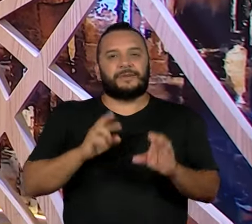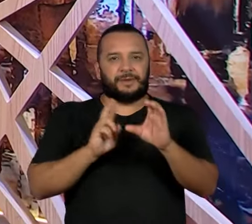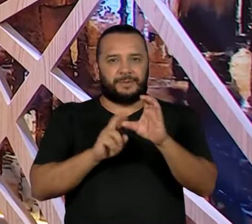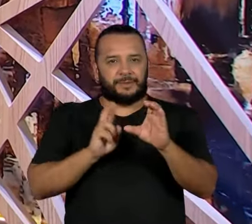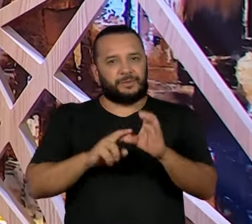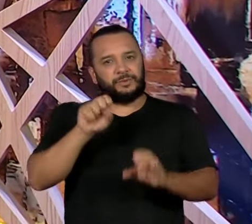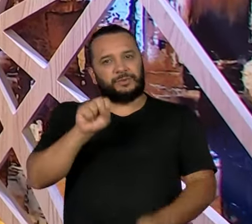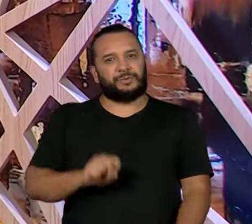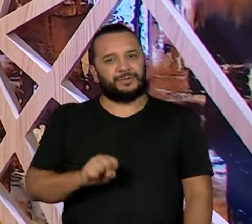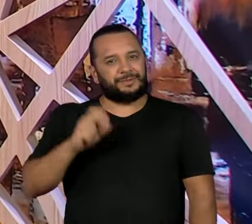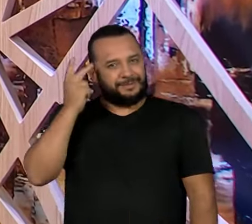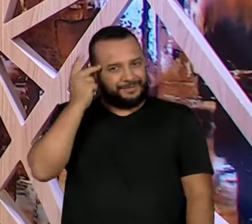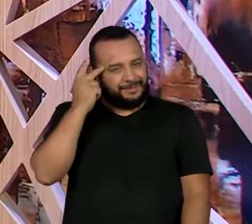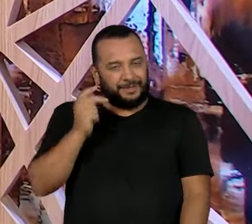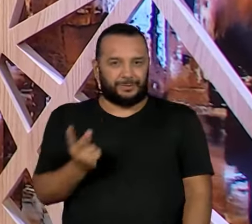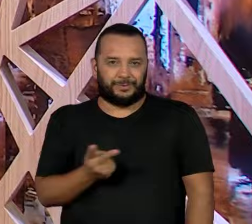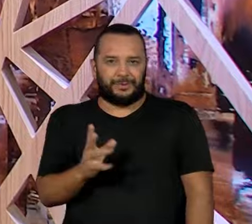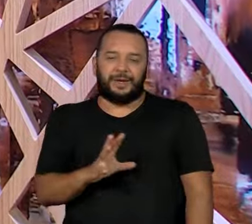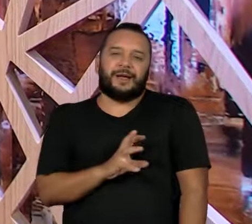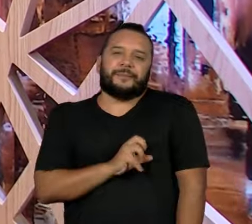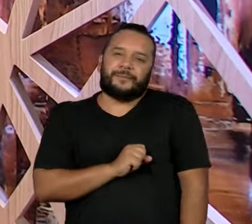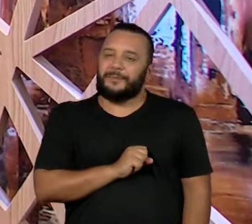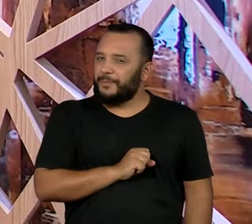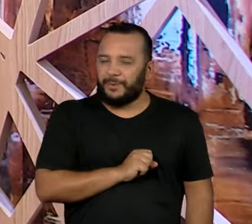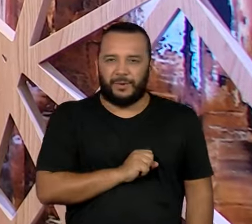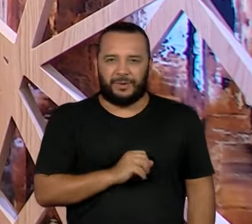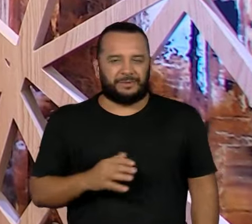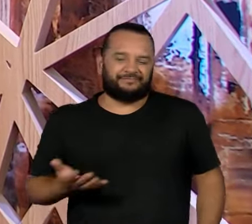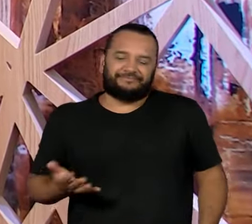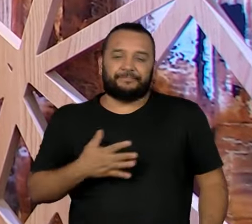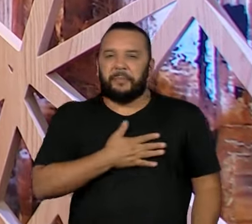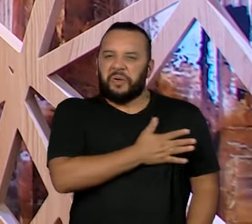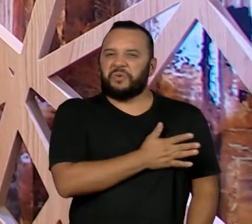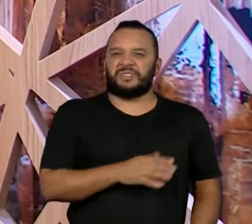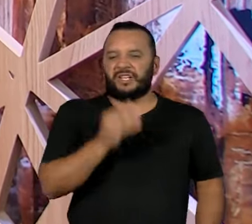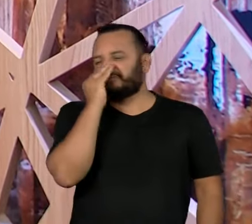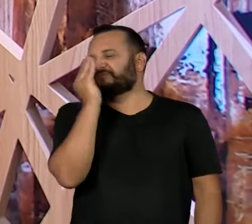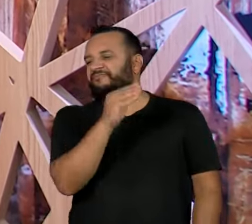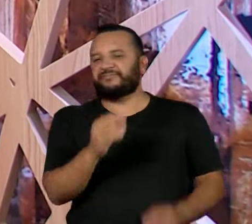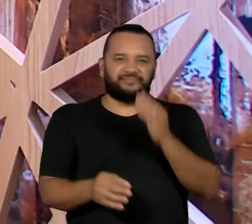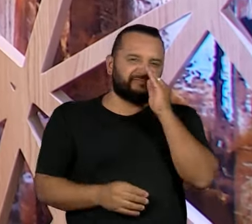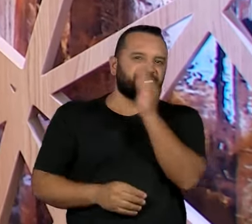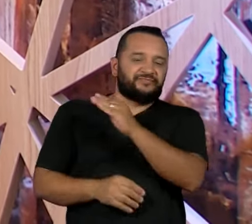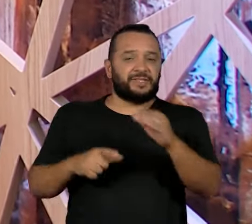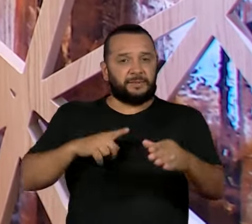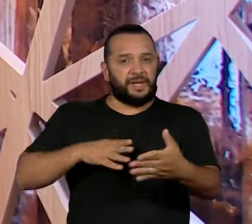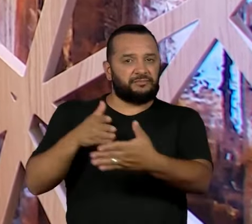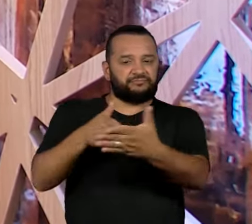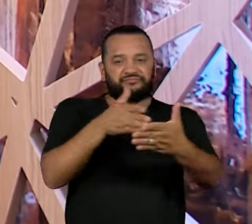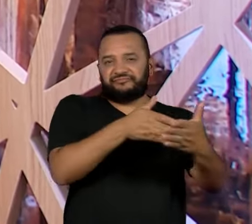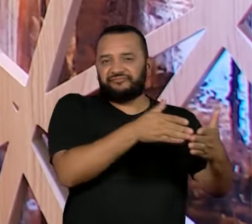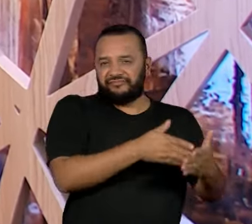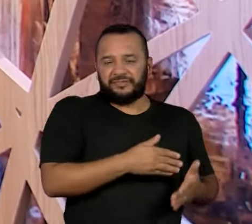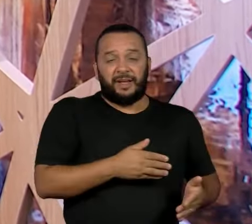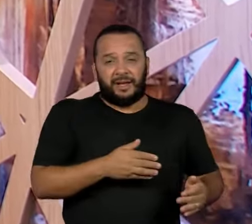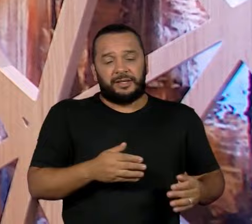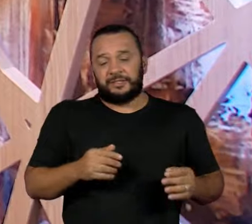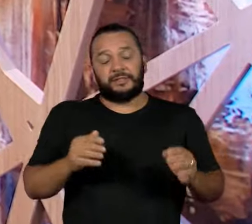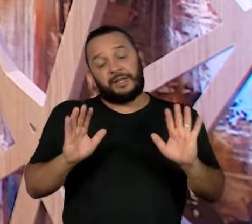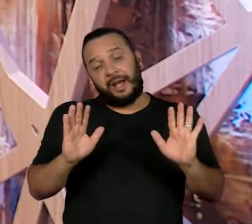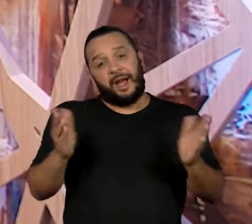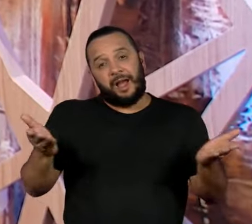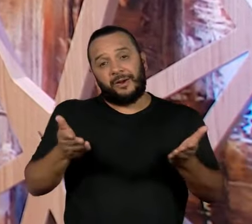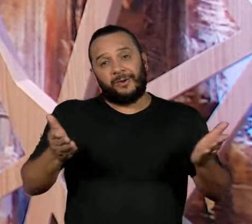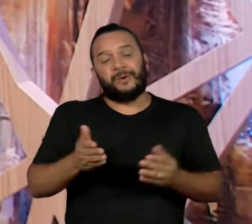aqui de São Paulo. O amor entre eles não se abala com os preconceitos e nem com as limitações que a deficiência impõe. E eles se tornaram o